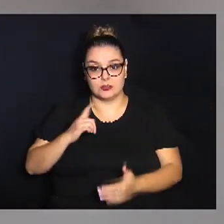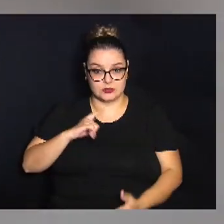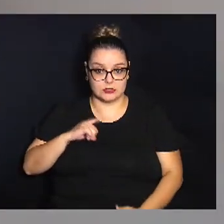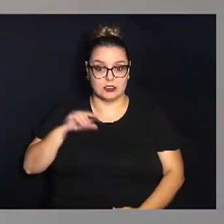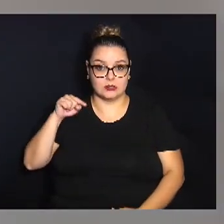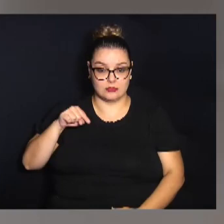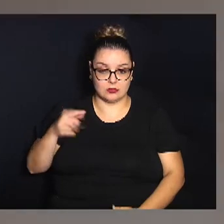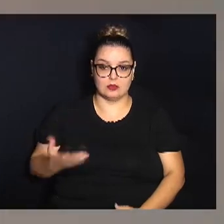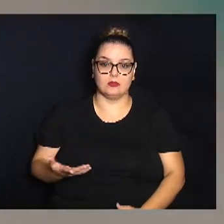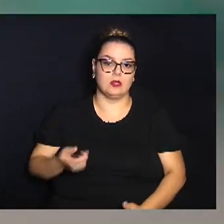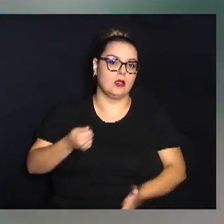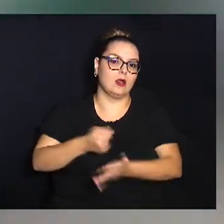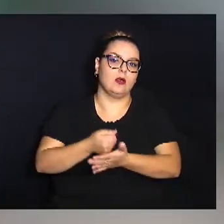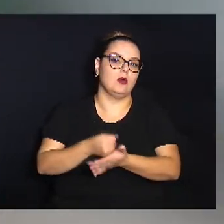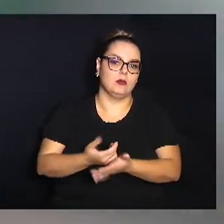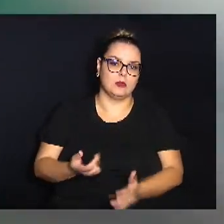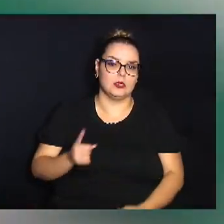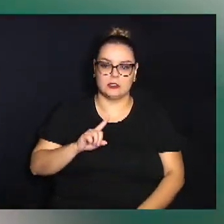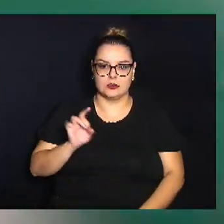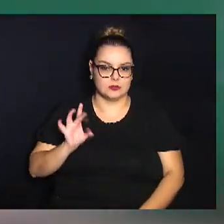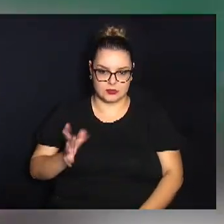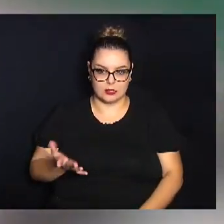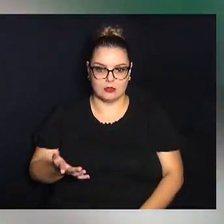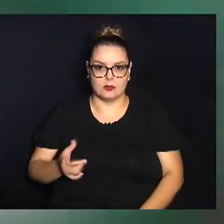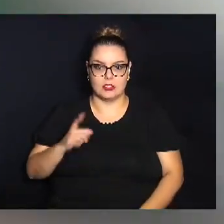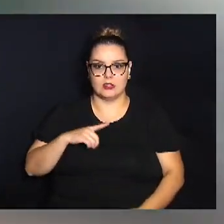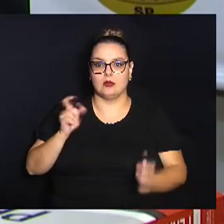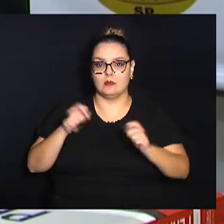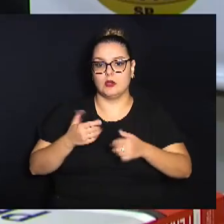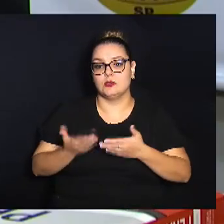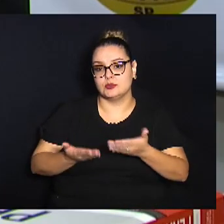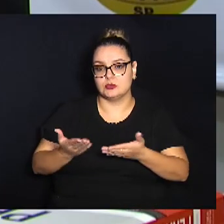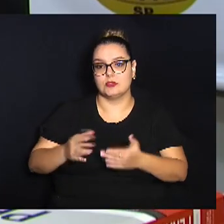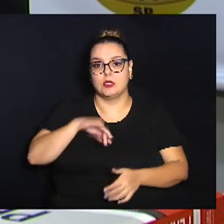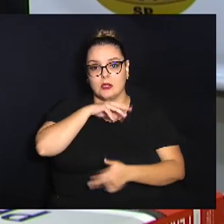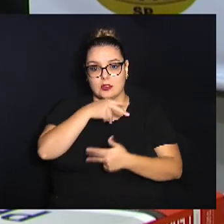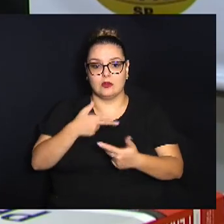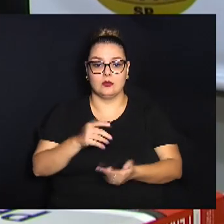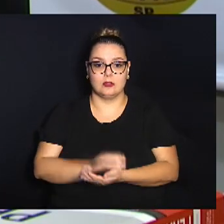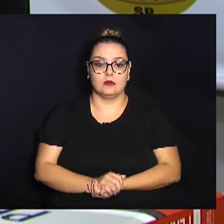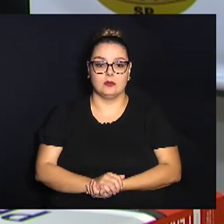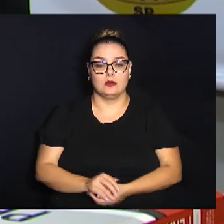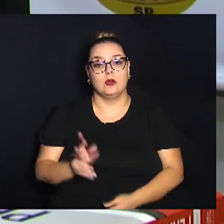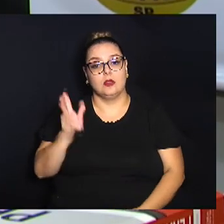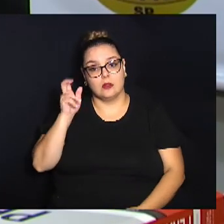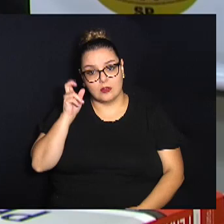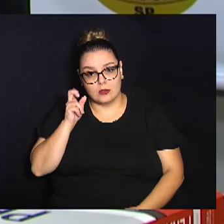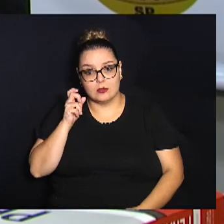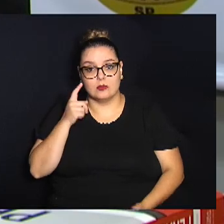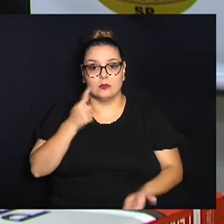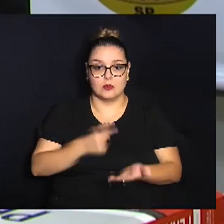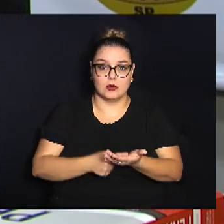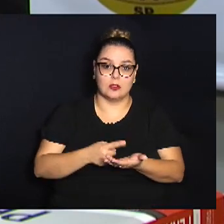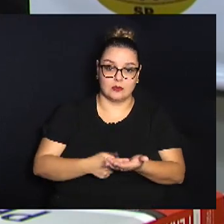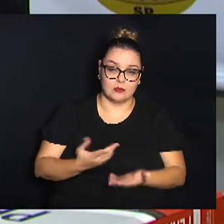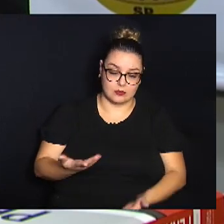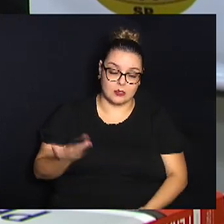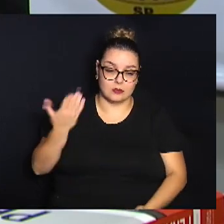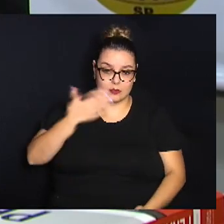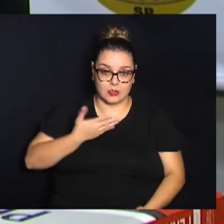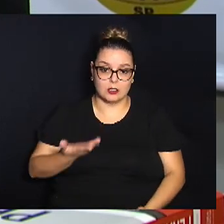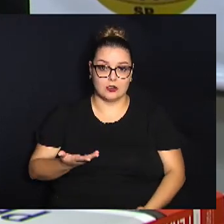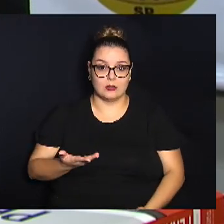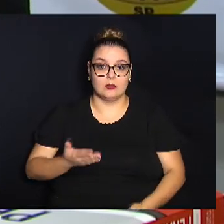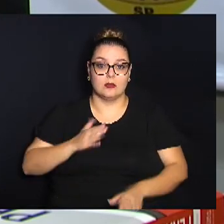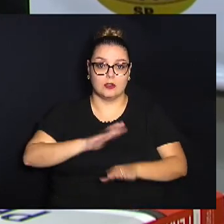a obrigação, e não só isso, mas também a possibilidade de cuidar dos animais. Ela foi ouvida por confirmar os fatos, isso foi tudo tomado